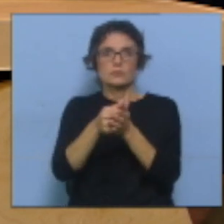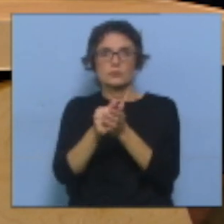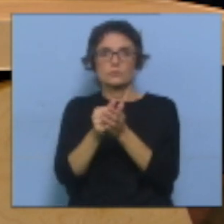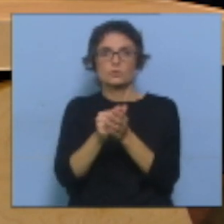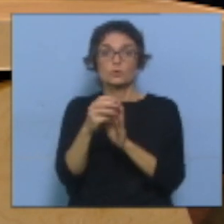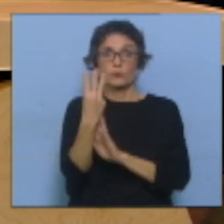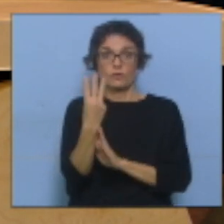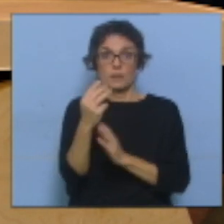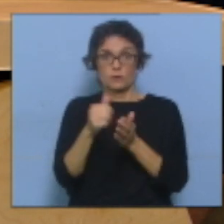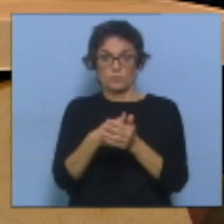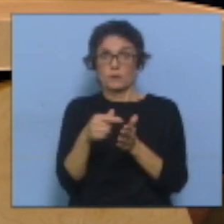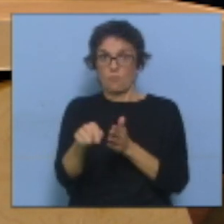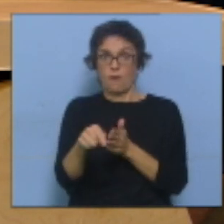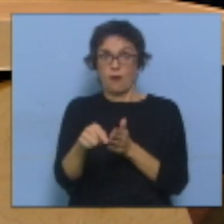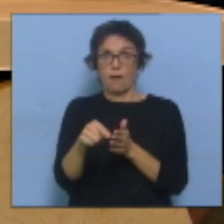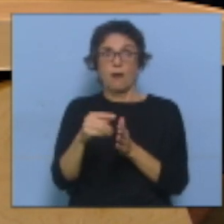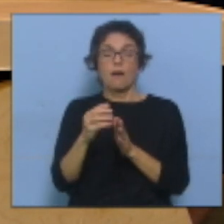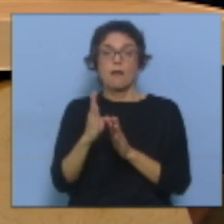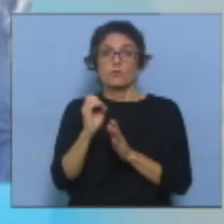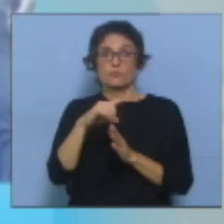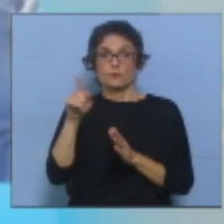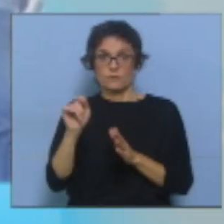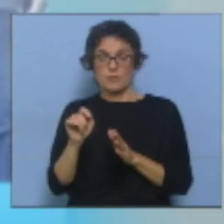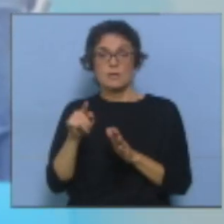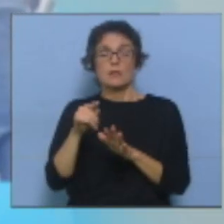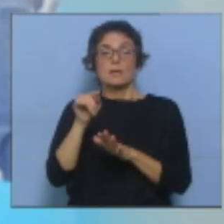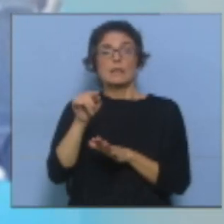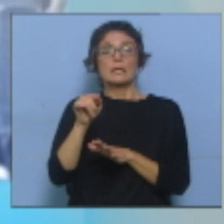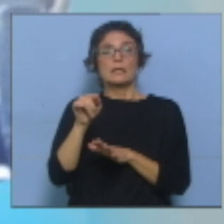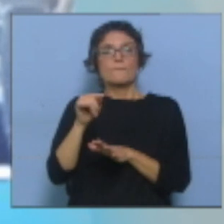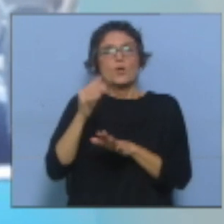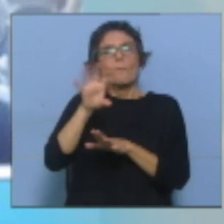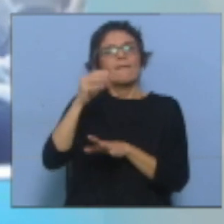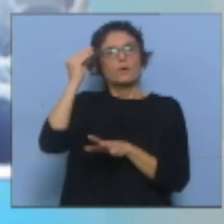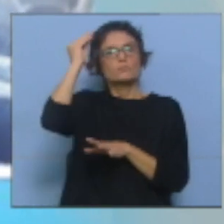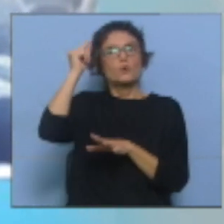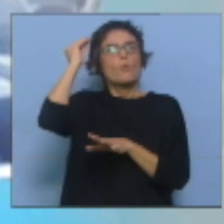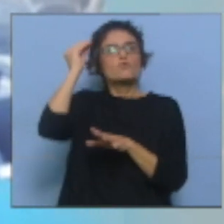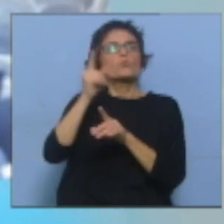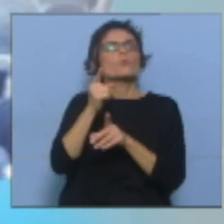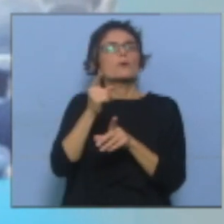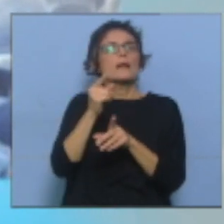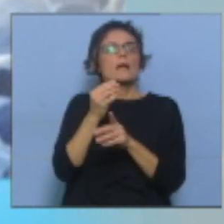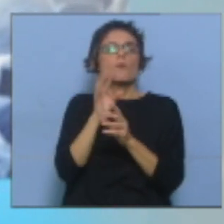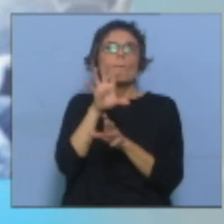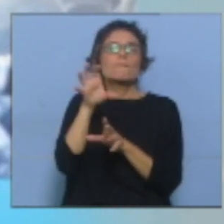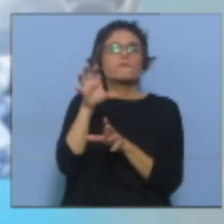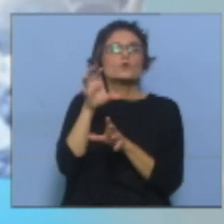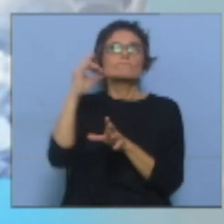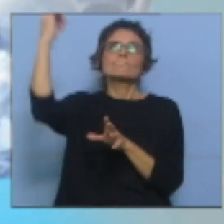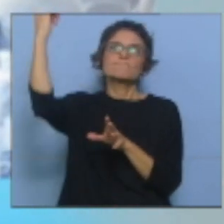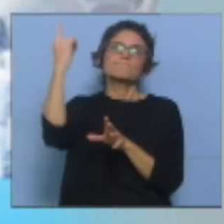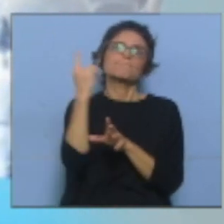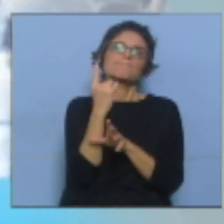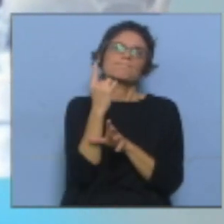José. Aqui neste Evangelho vamos poder escutar dois destes sonhos. É uma forma, Deus usa o sonho para mostrar a São José como é tão importante guardar o